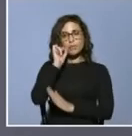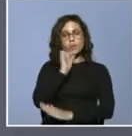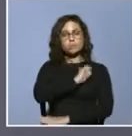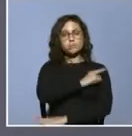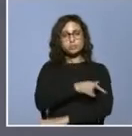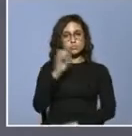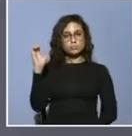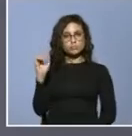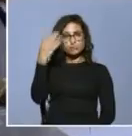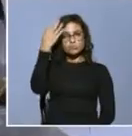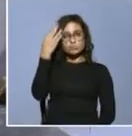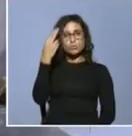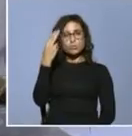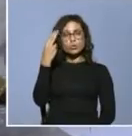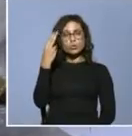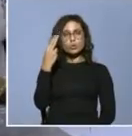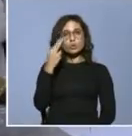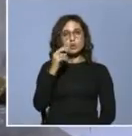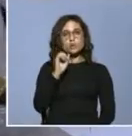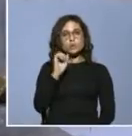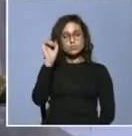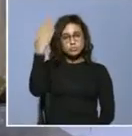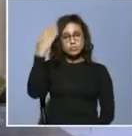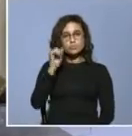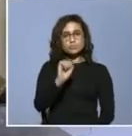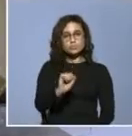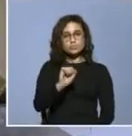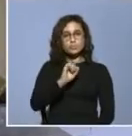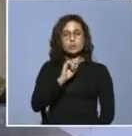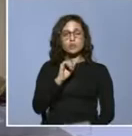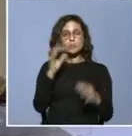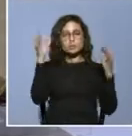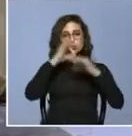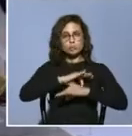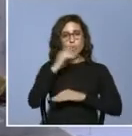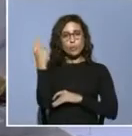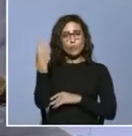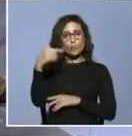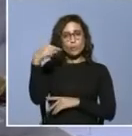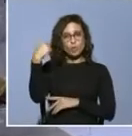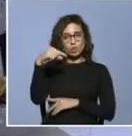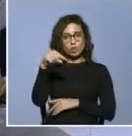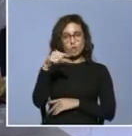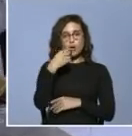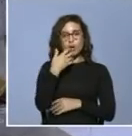Todo-Poderoso, na unidade do Espírito Santo, toda a honra e